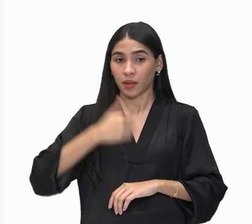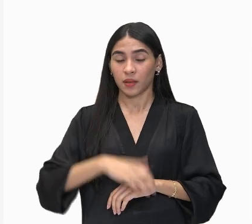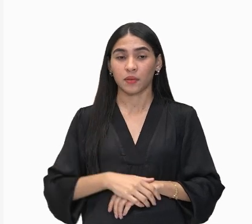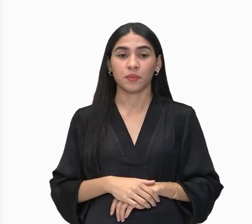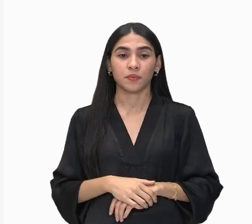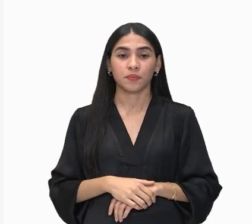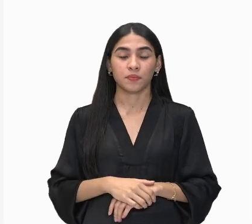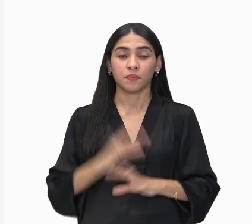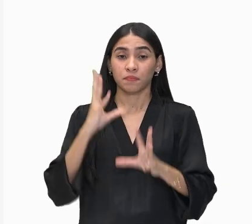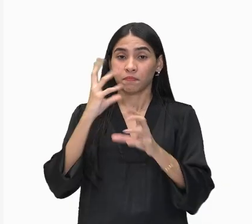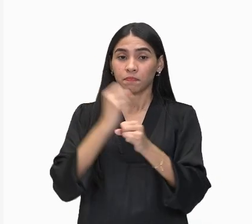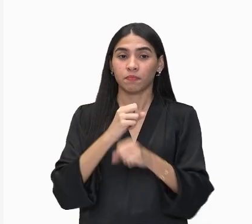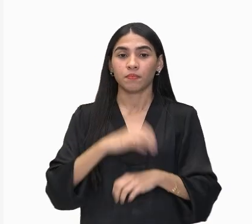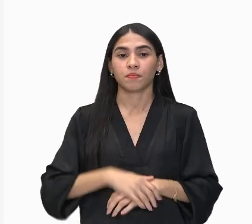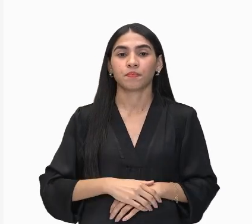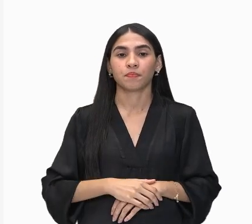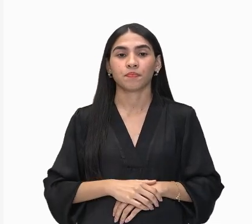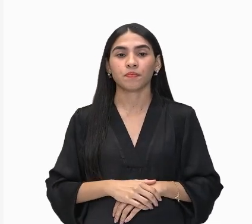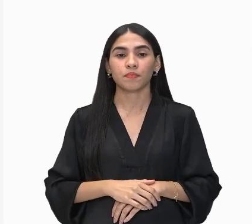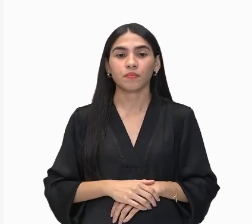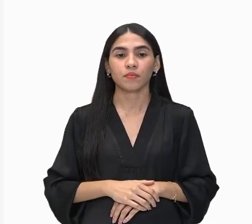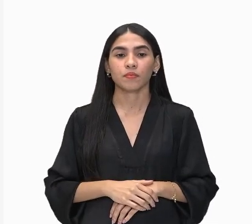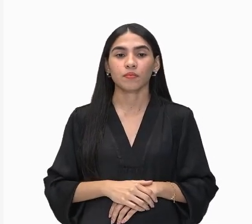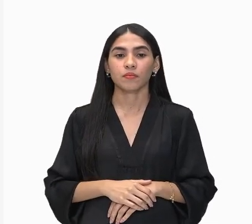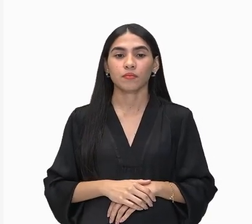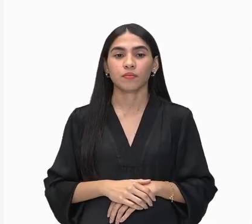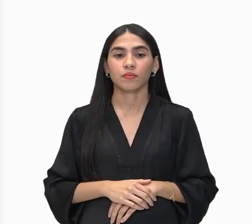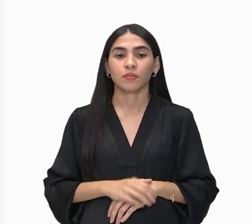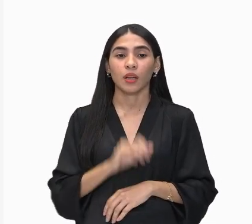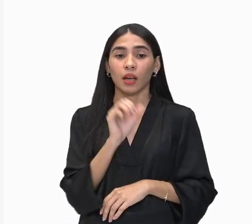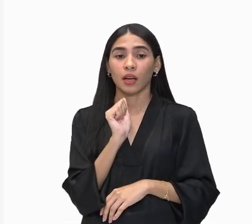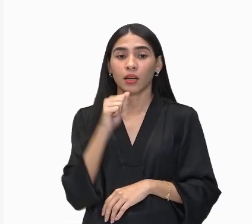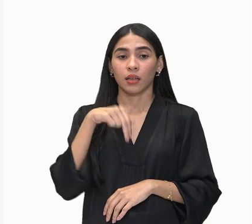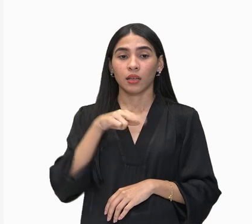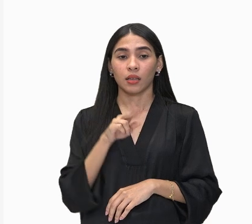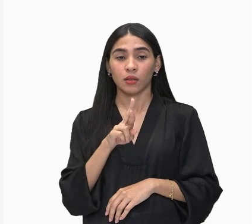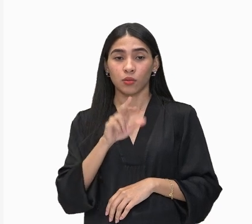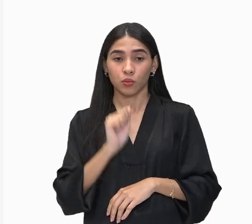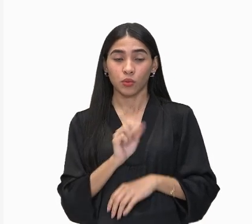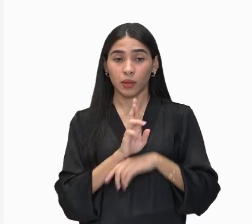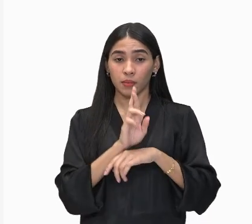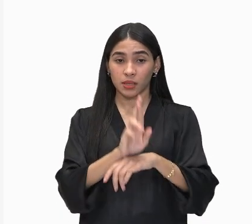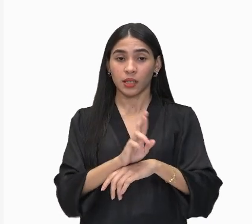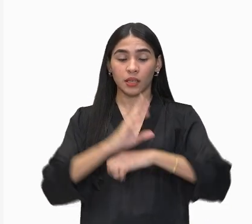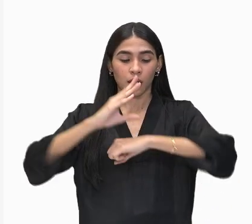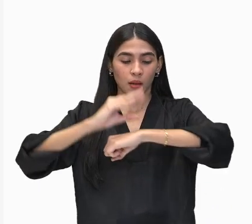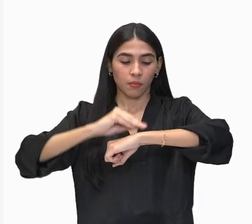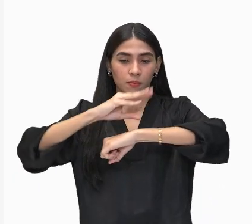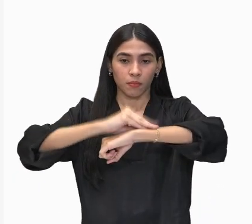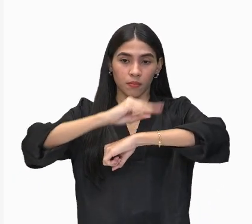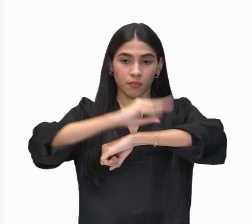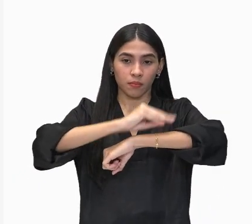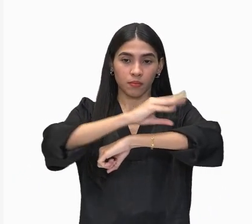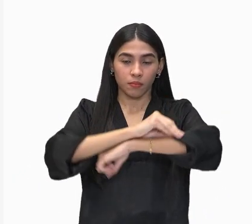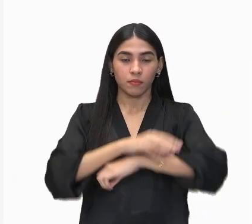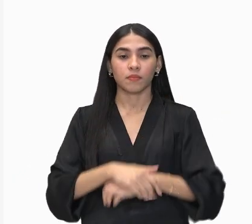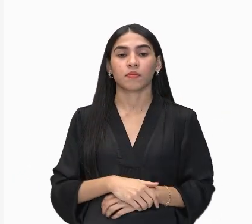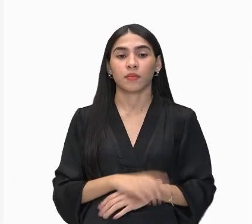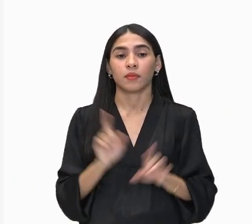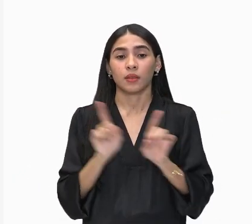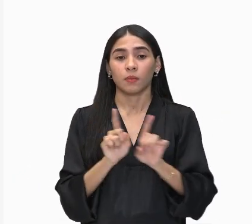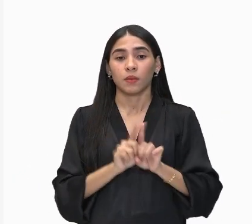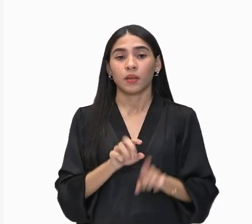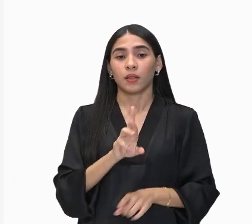nossa revisão. A primeira é a anura, que é representada pelos sapos, pelas rãs e pererecas.